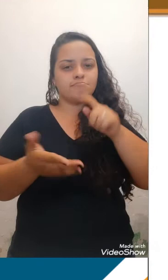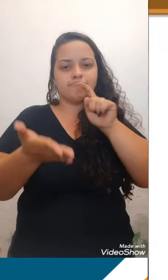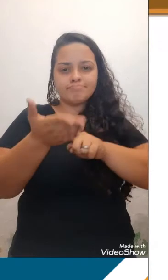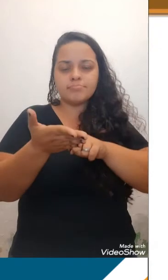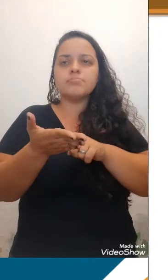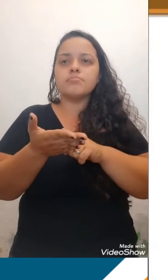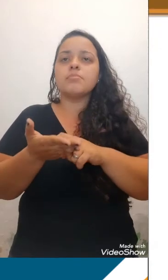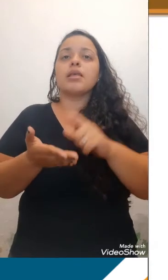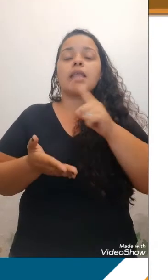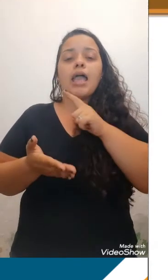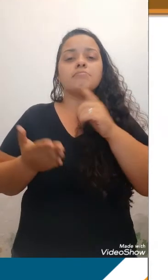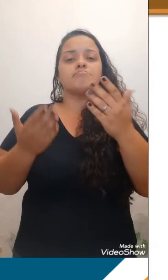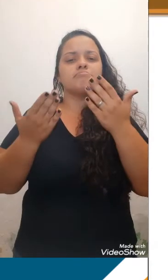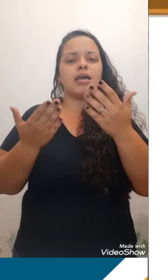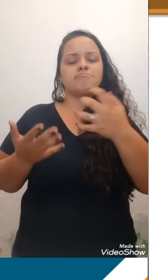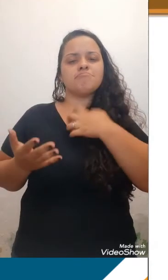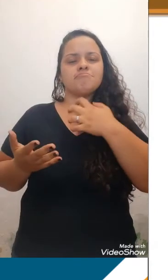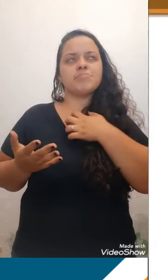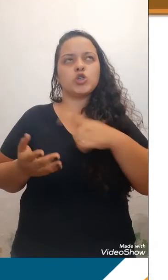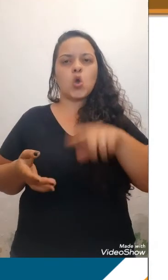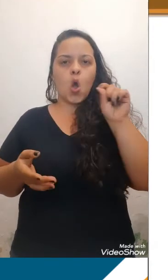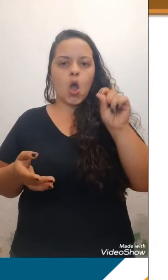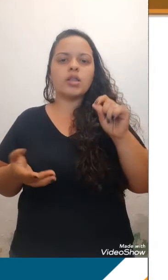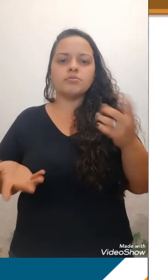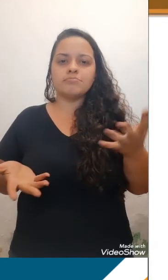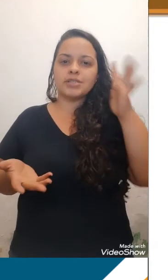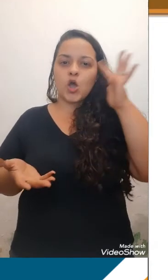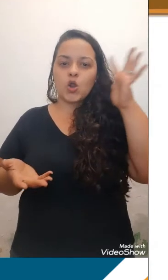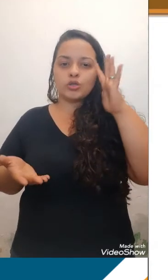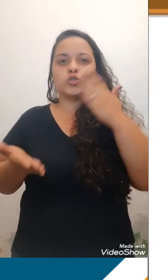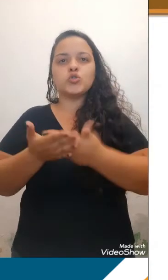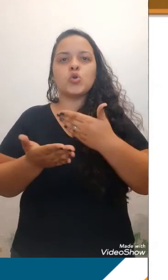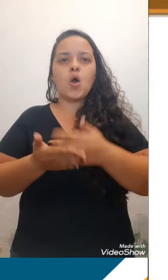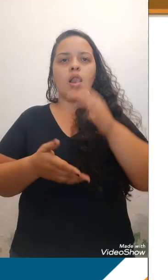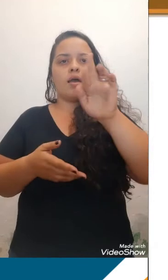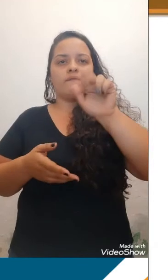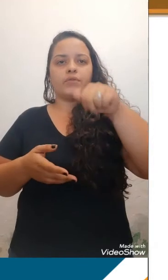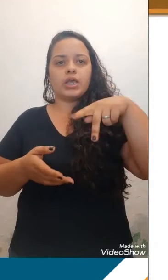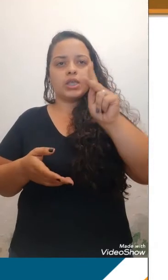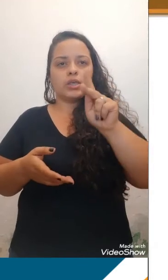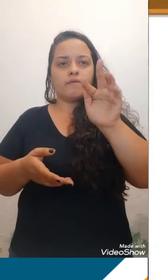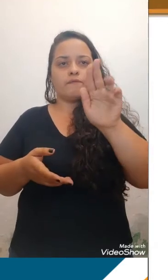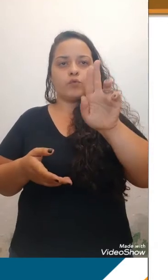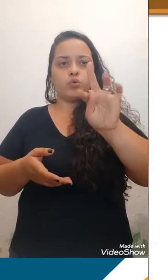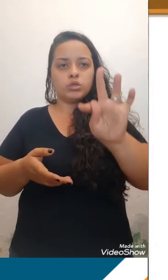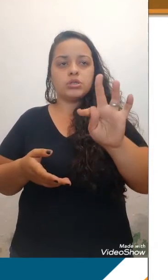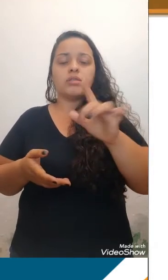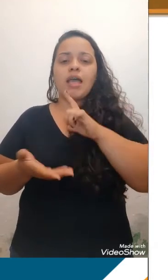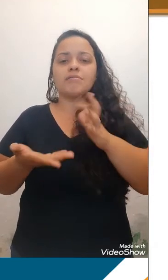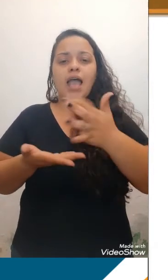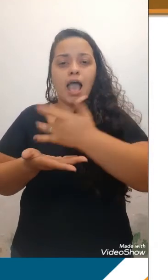Nesse viés, há uma pretensa sensação de liberdade de escolha, teorizada pela Escola de Frankfurt, já que todos os